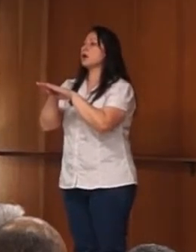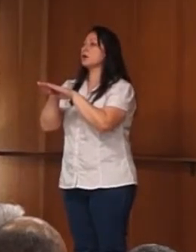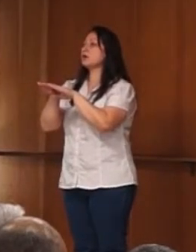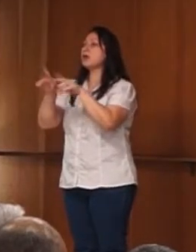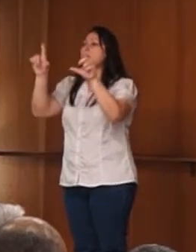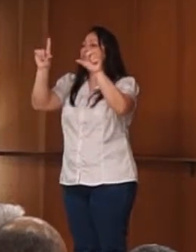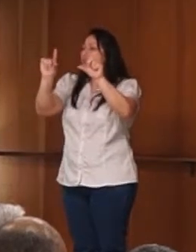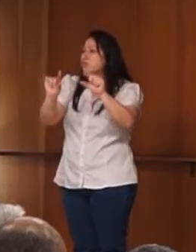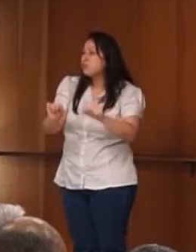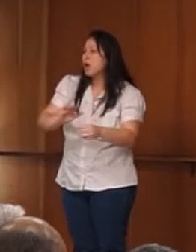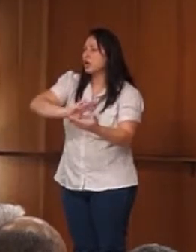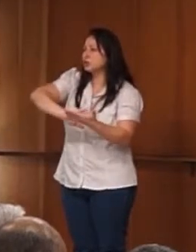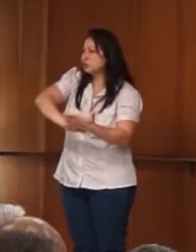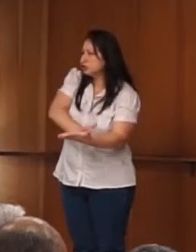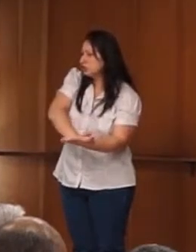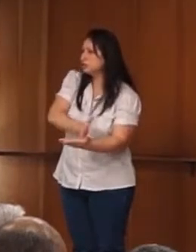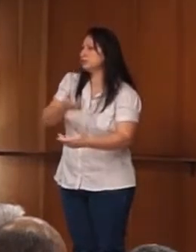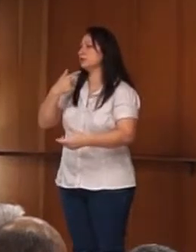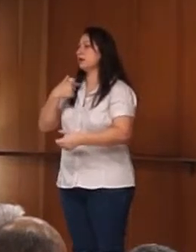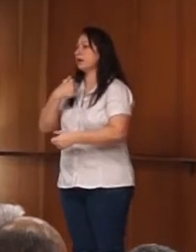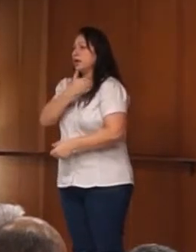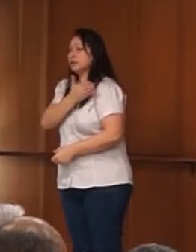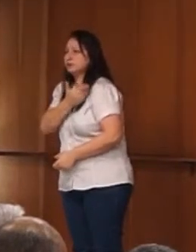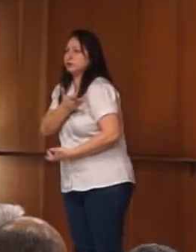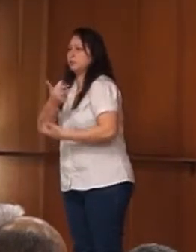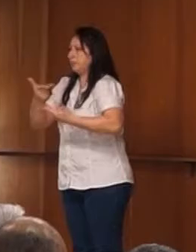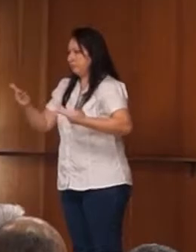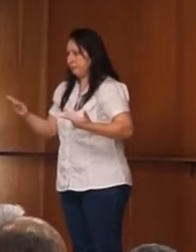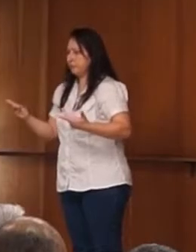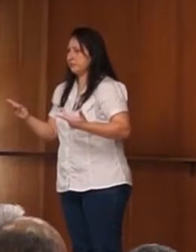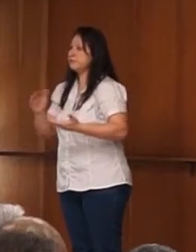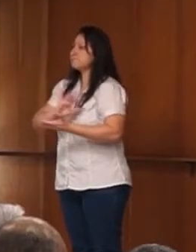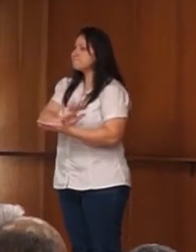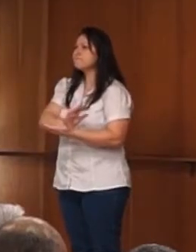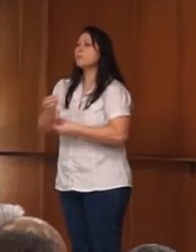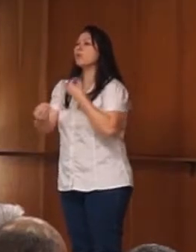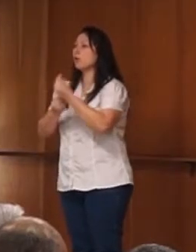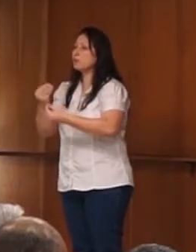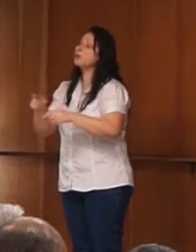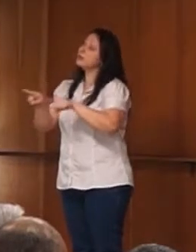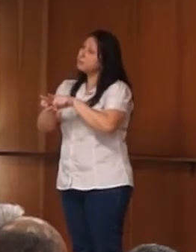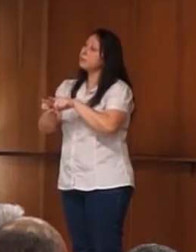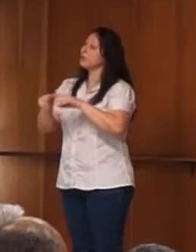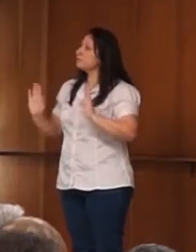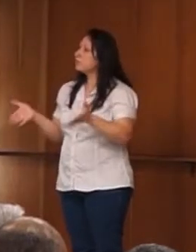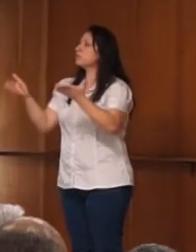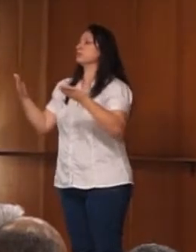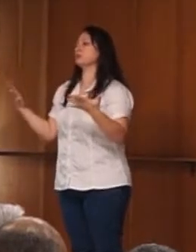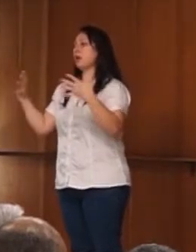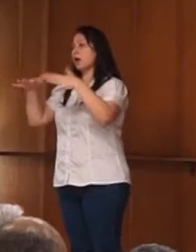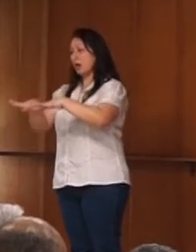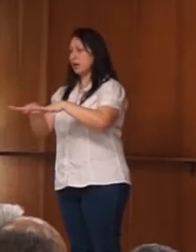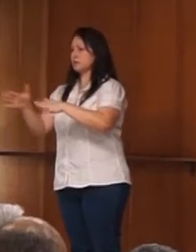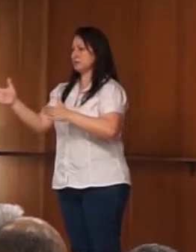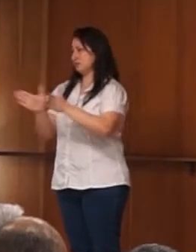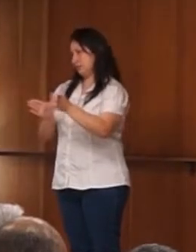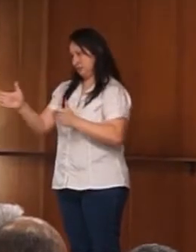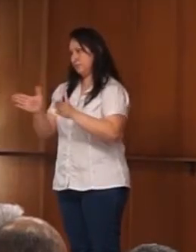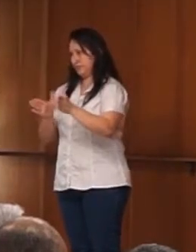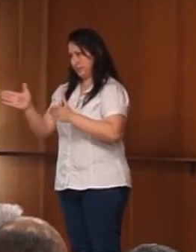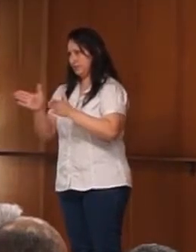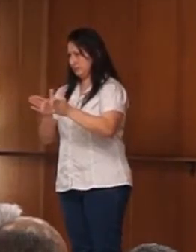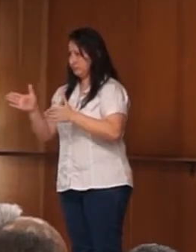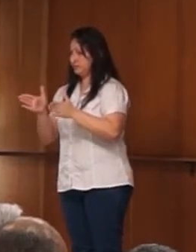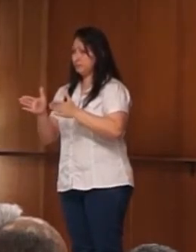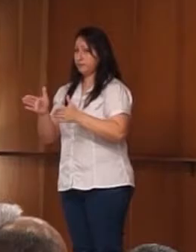formas de intolerância étnica e tal, inclusão e promoção de acessibilidade. Não há outro jeito de que